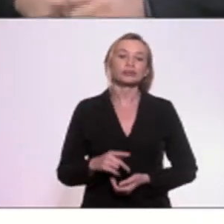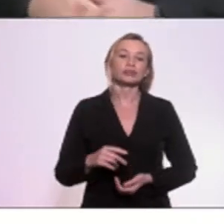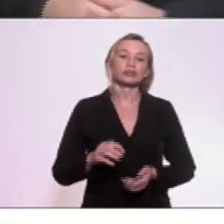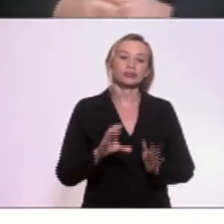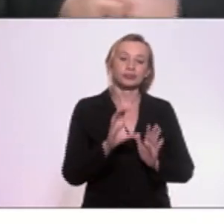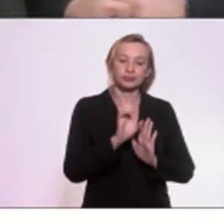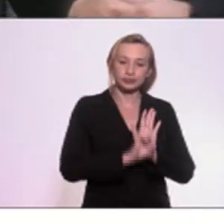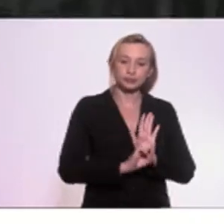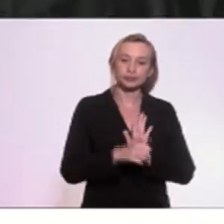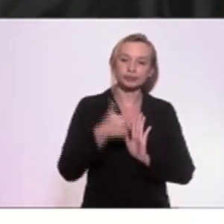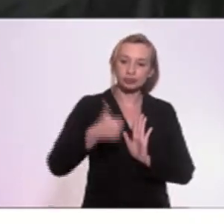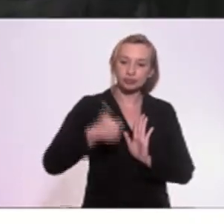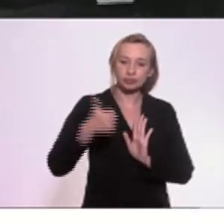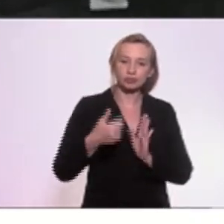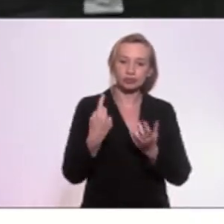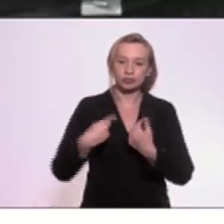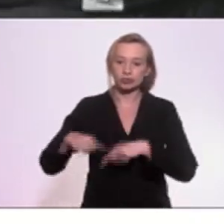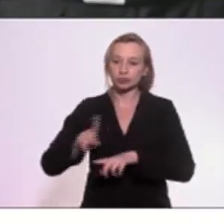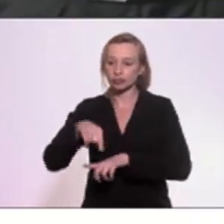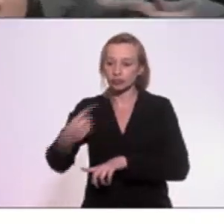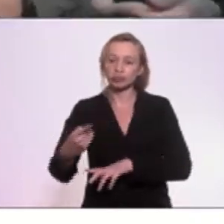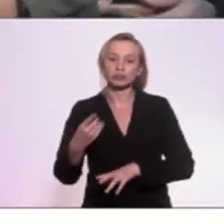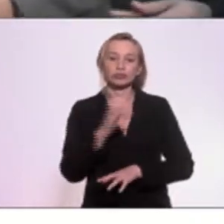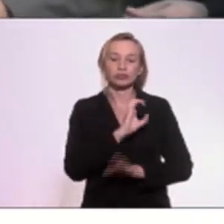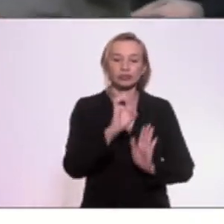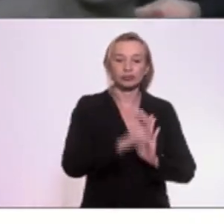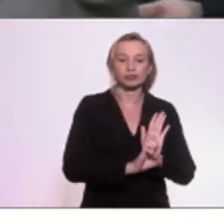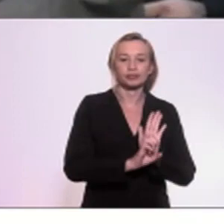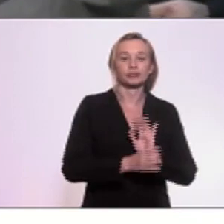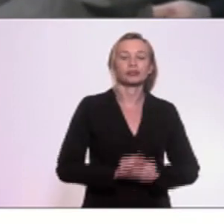1, contrária às demais emendas.